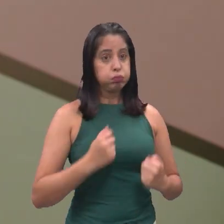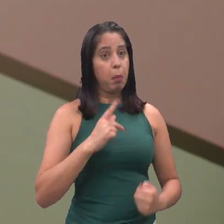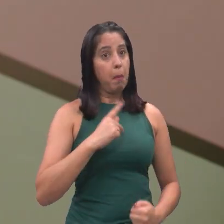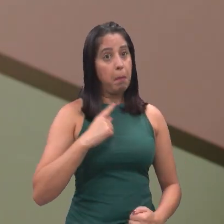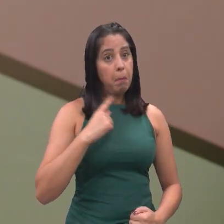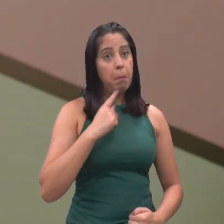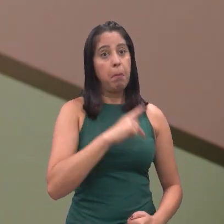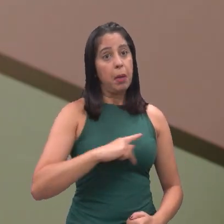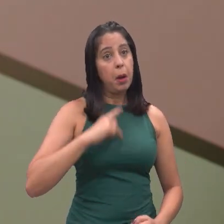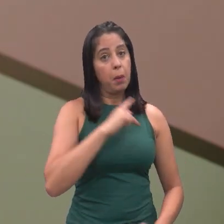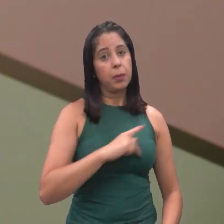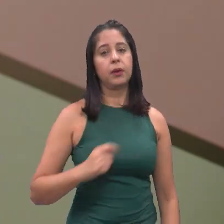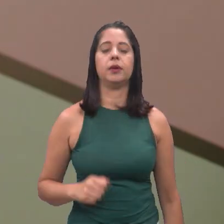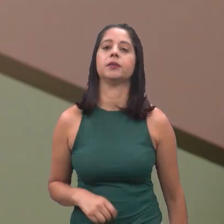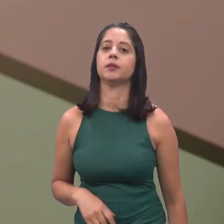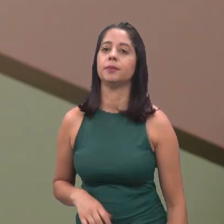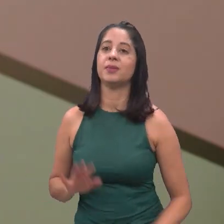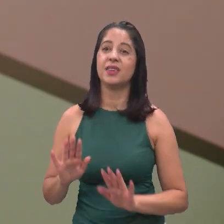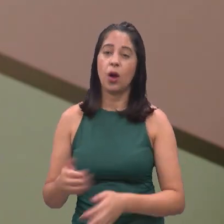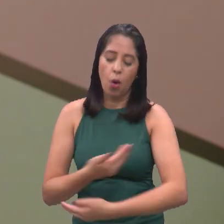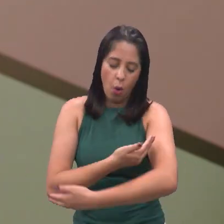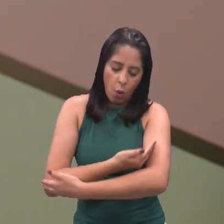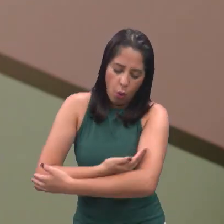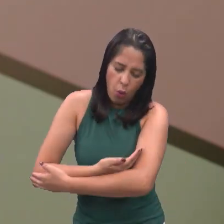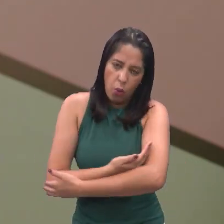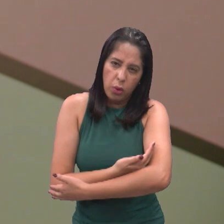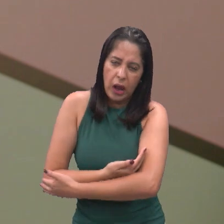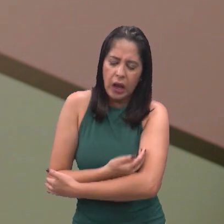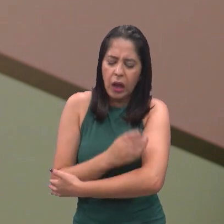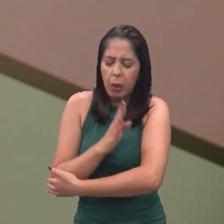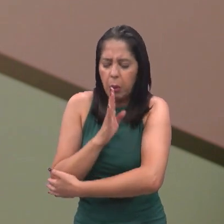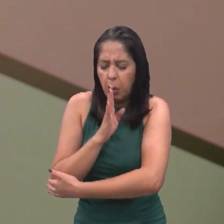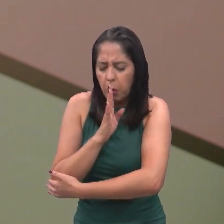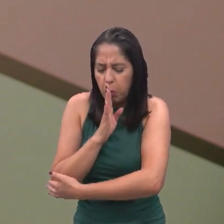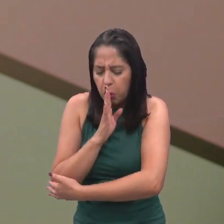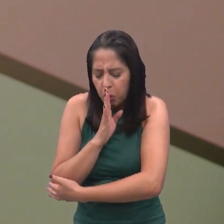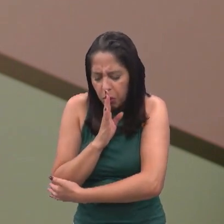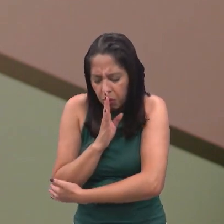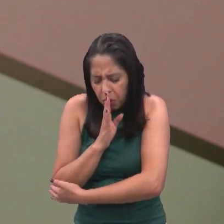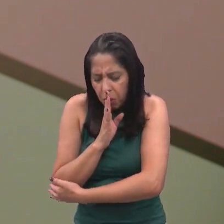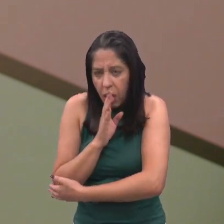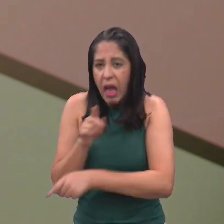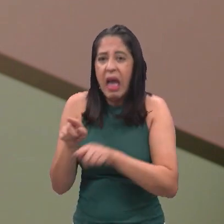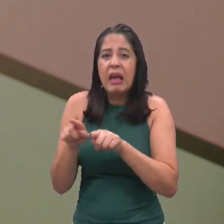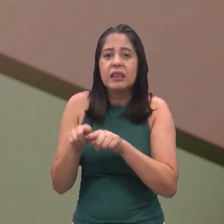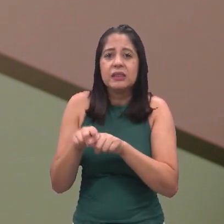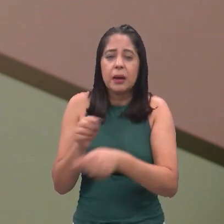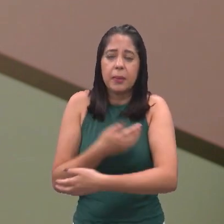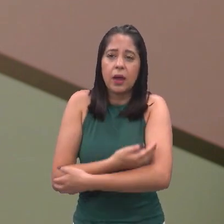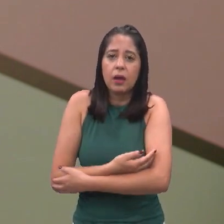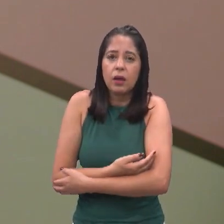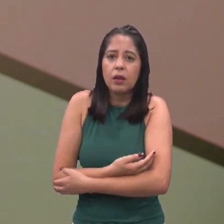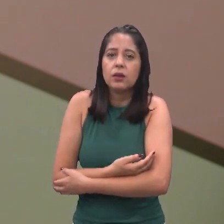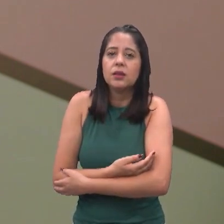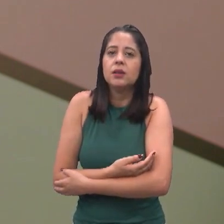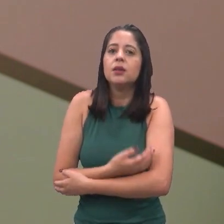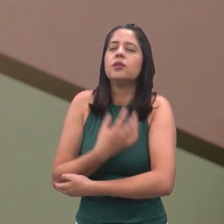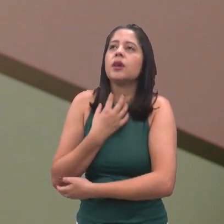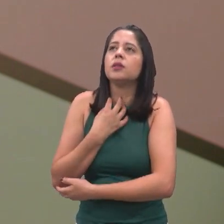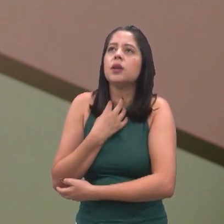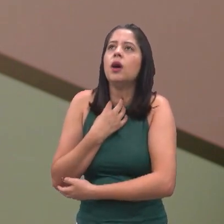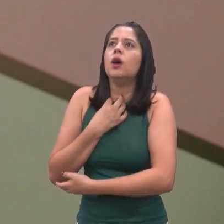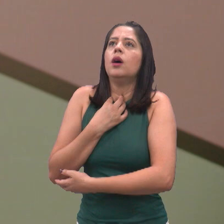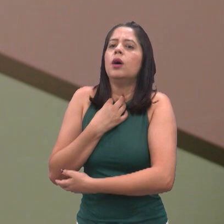principalmente, ele fica muito prostrado. Ele fica com a respiração um pouco... respira um pouco